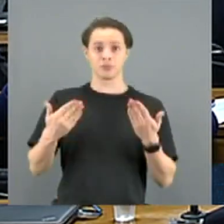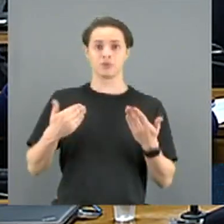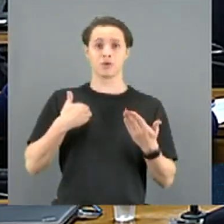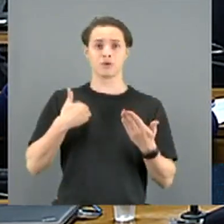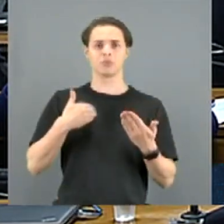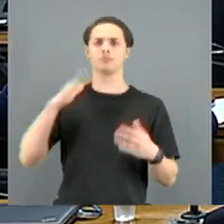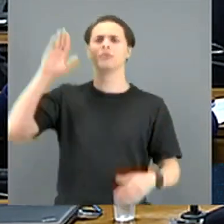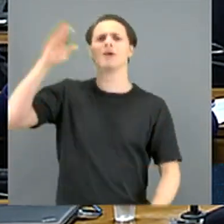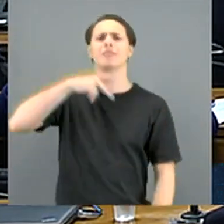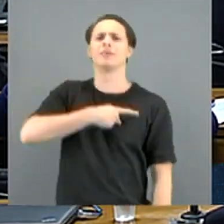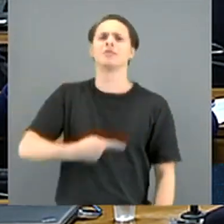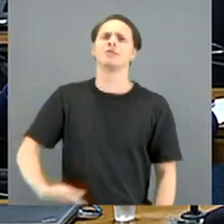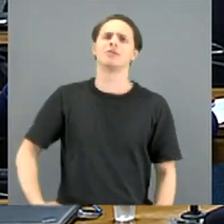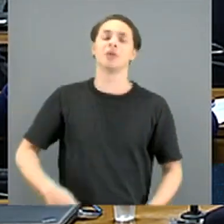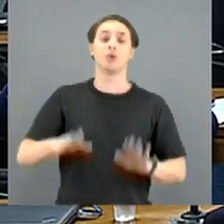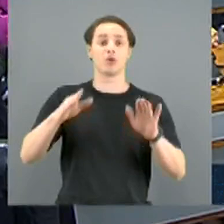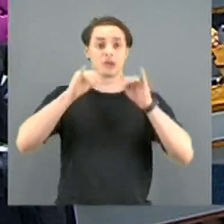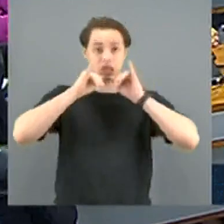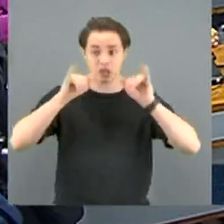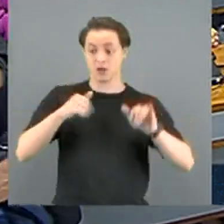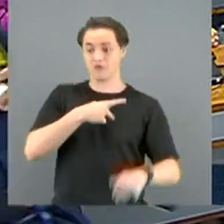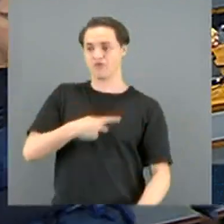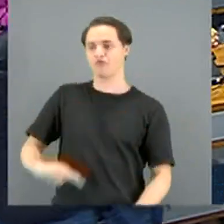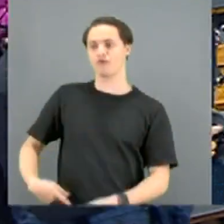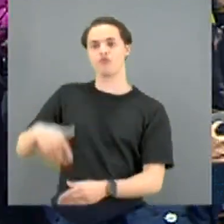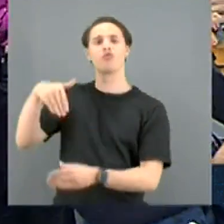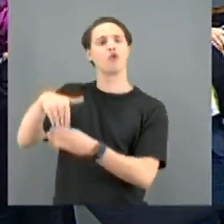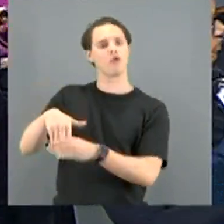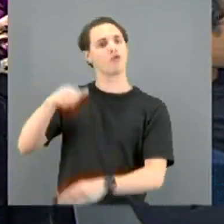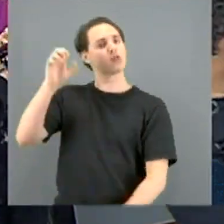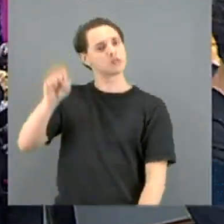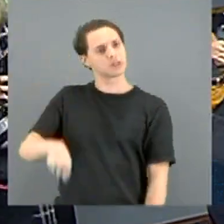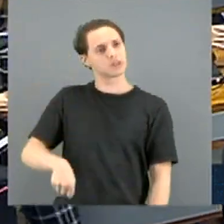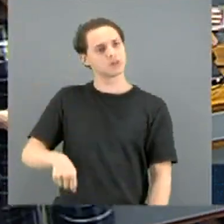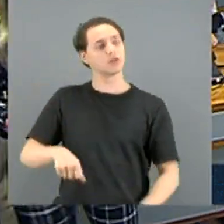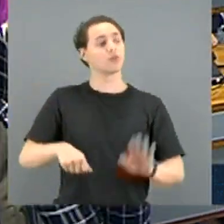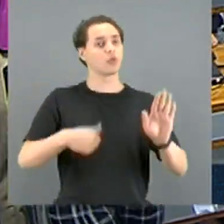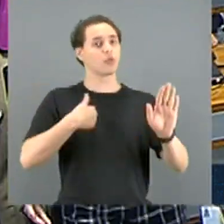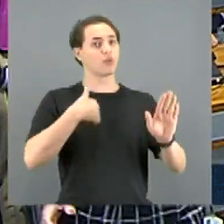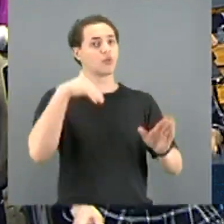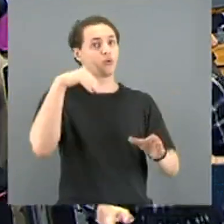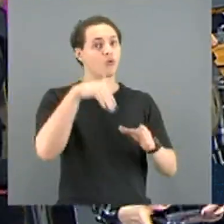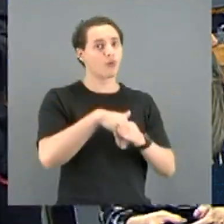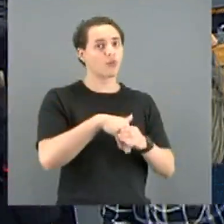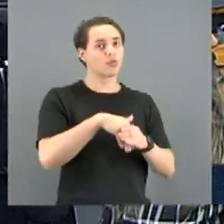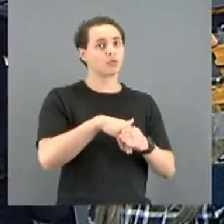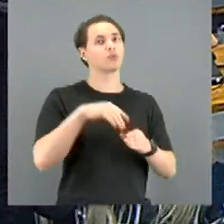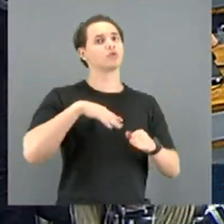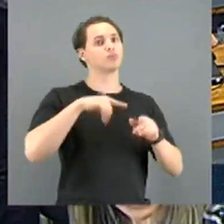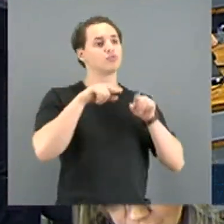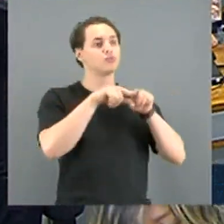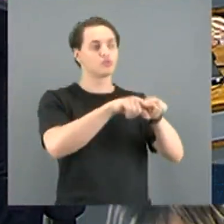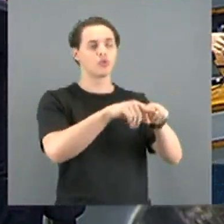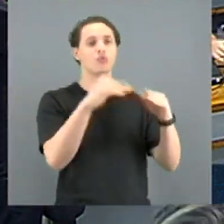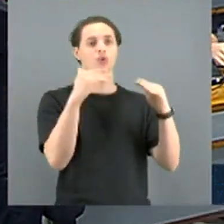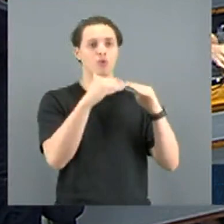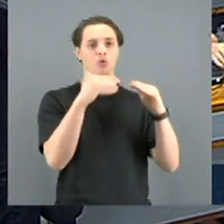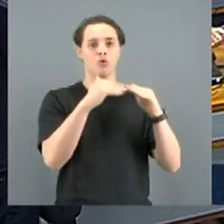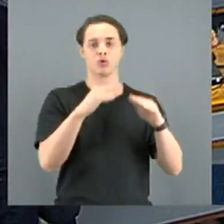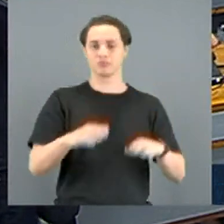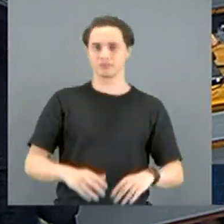presidente, que... Declarei o meu voto ao presidente da comissão. Eu também. Ah, eu voto para senador Otto. Eu também, senador